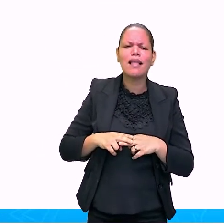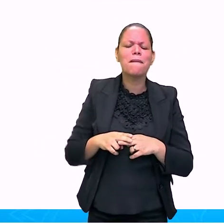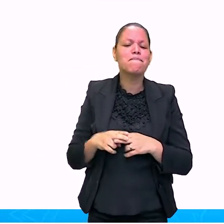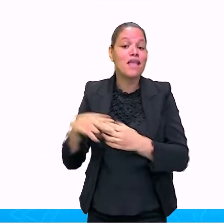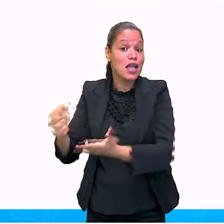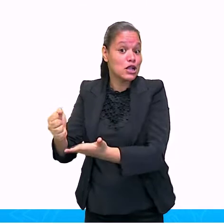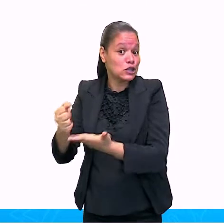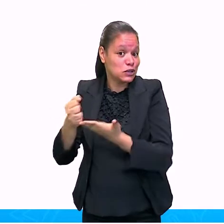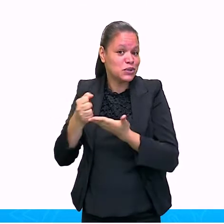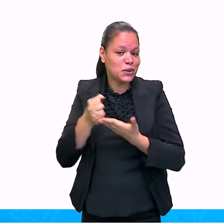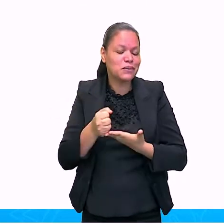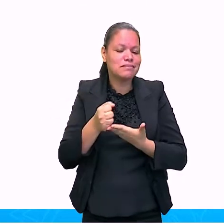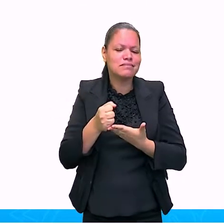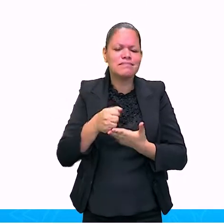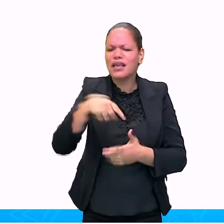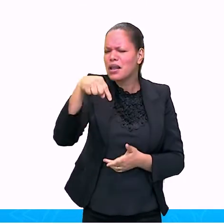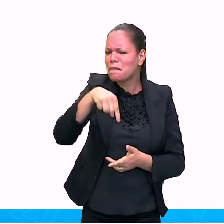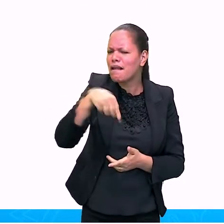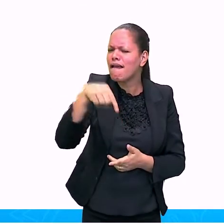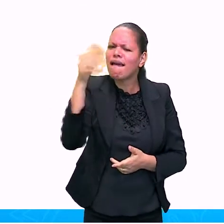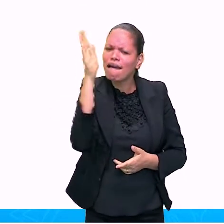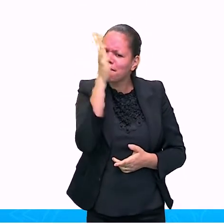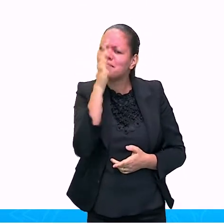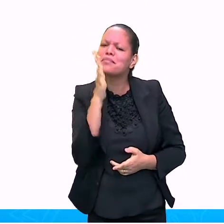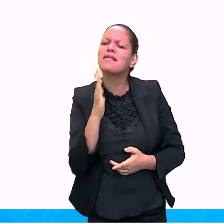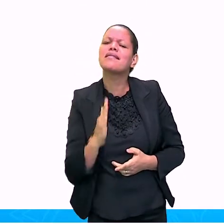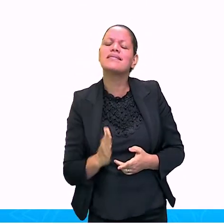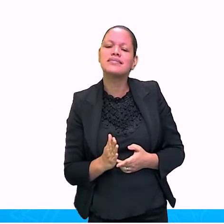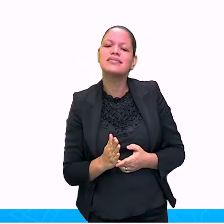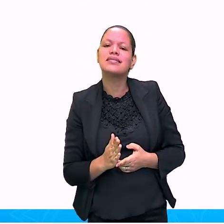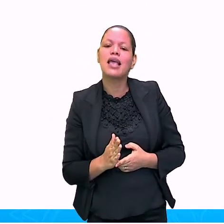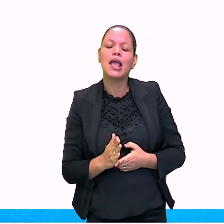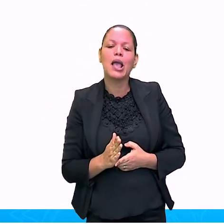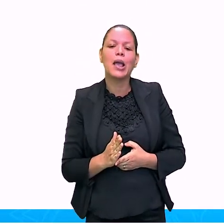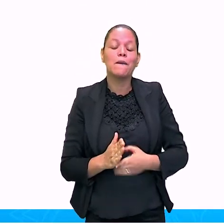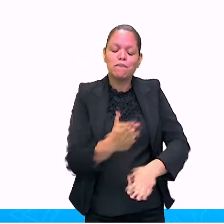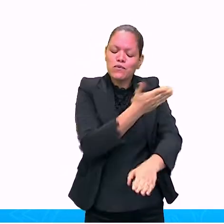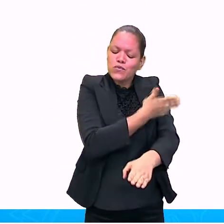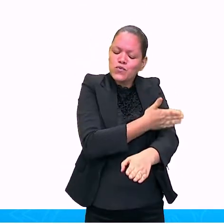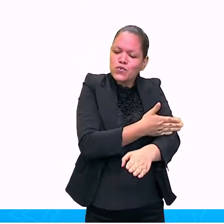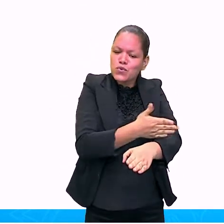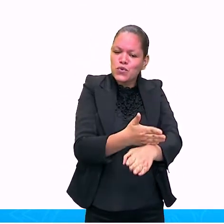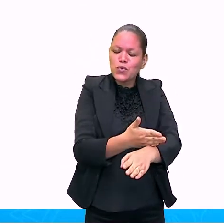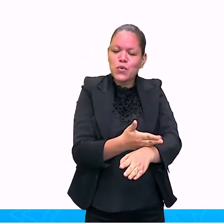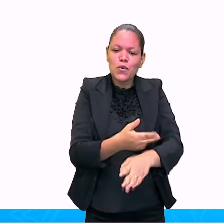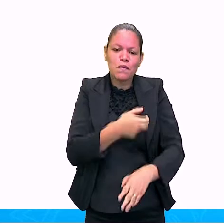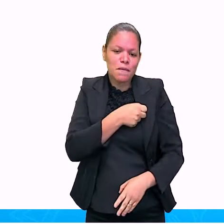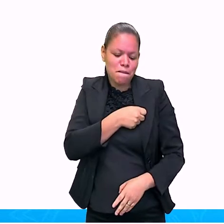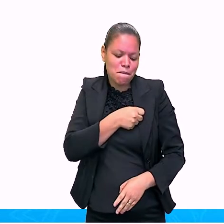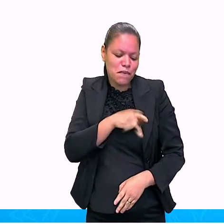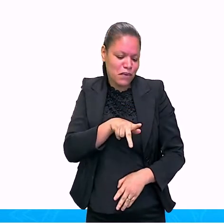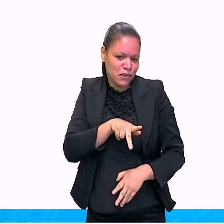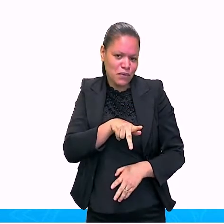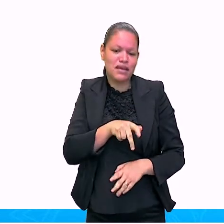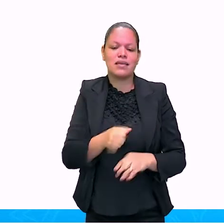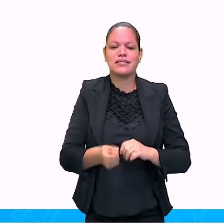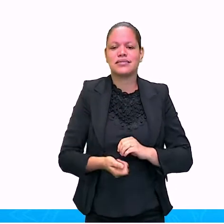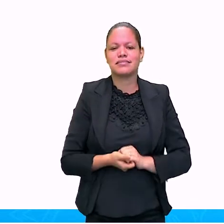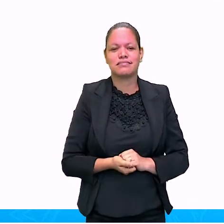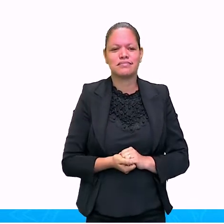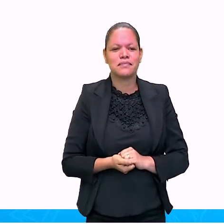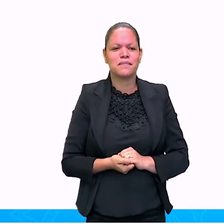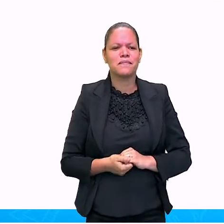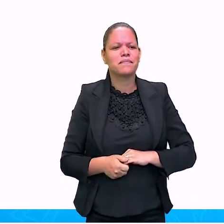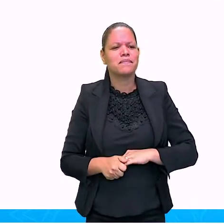mas essa festa do carnaval e a festa junina veio de tradição de Portugal. Outra característica são algumas lendas